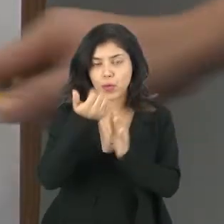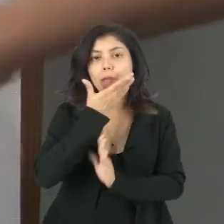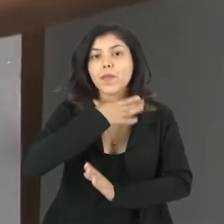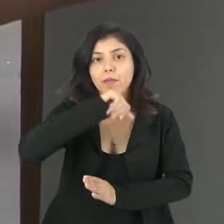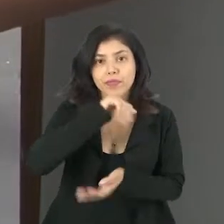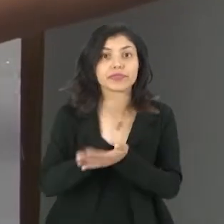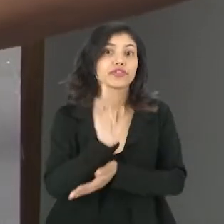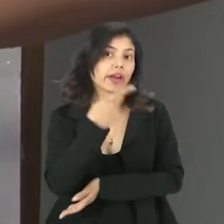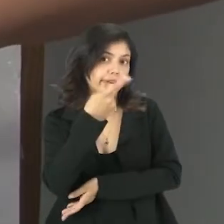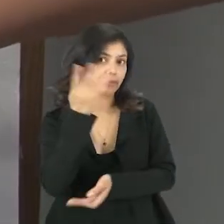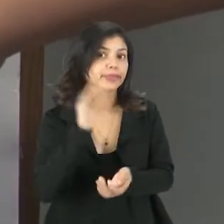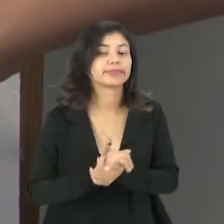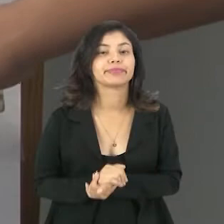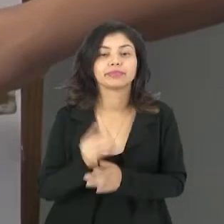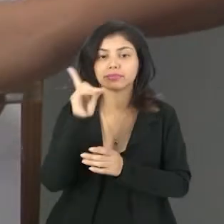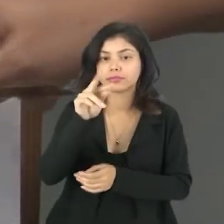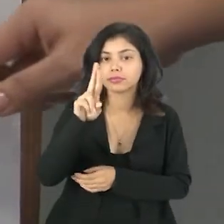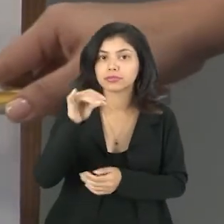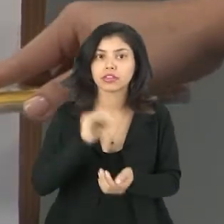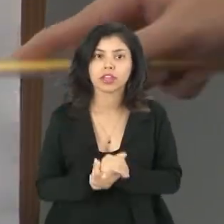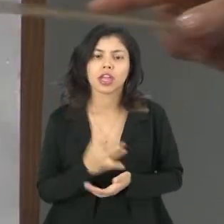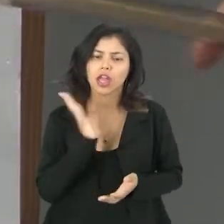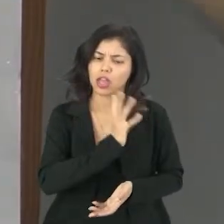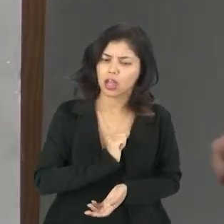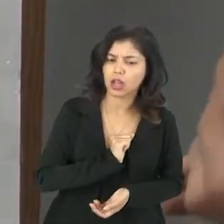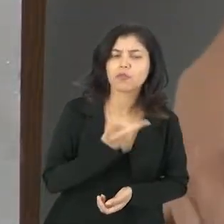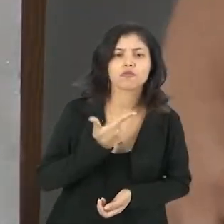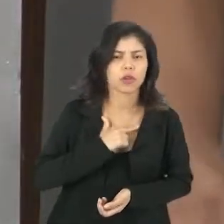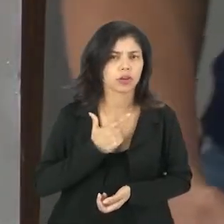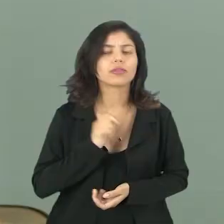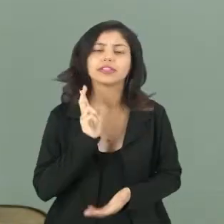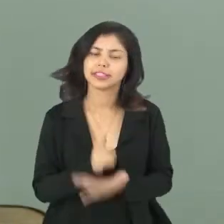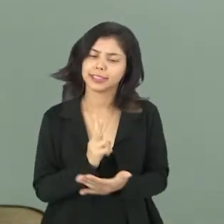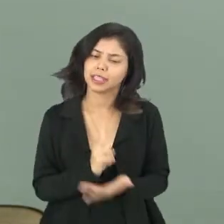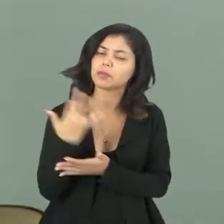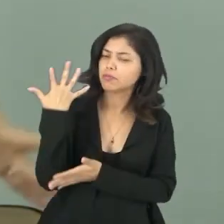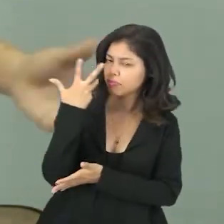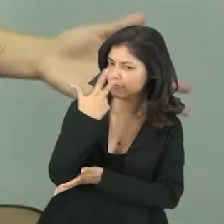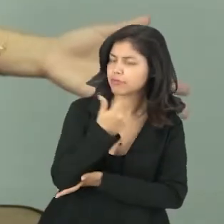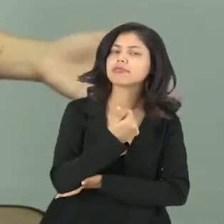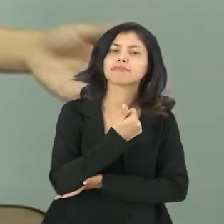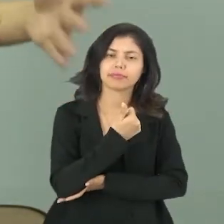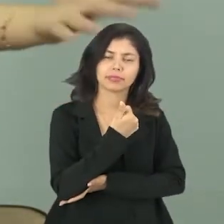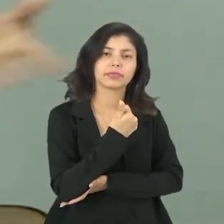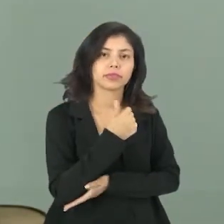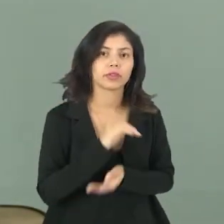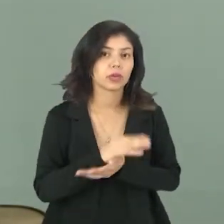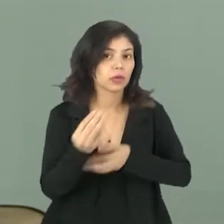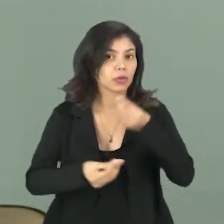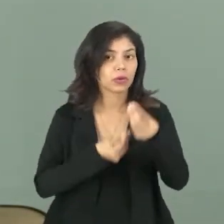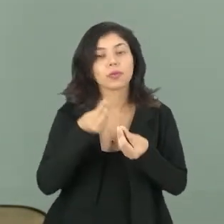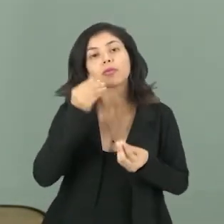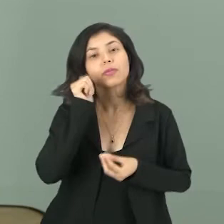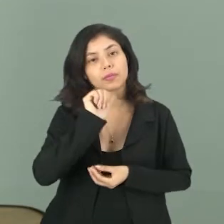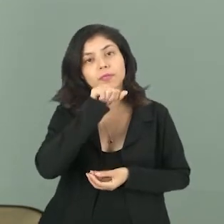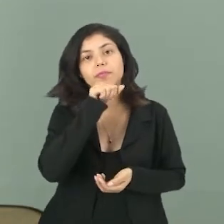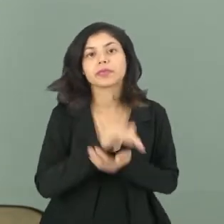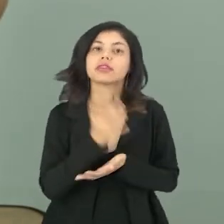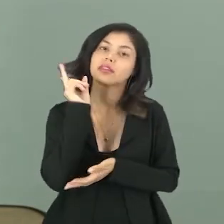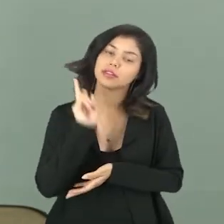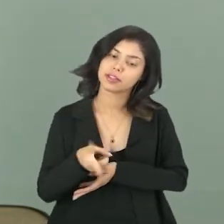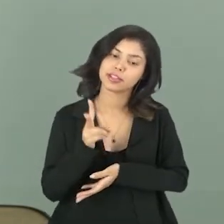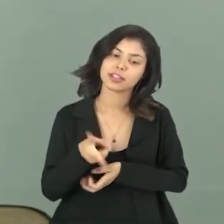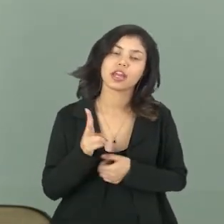pai Jardins o ditado quem ama o feio bonito lhe parece certo então é como o amor de mãe para mãe